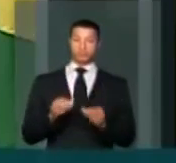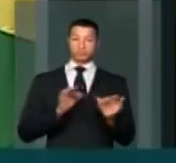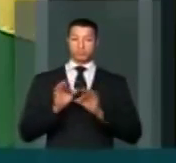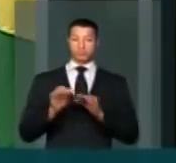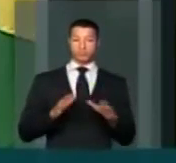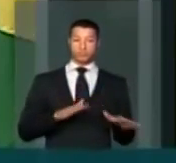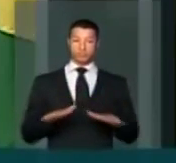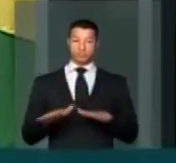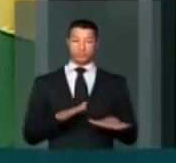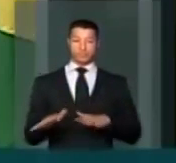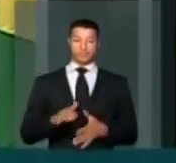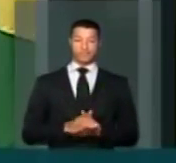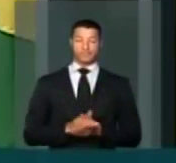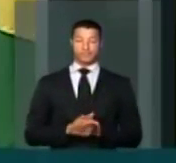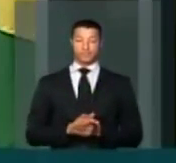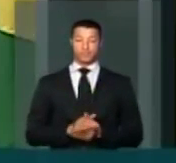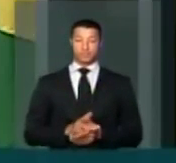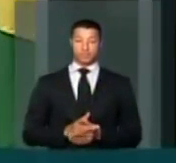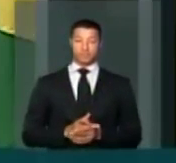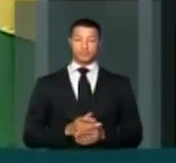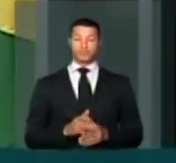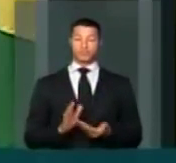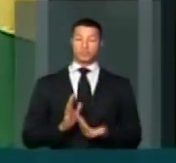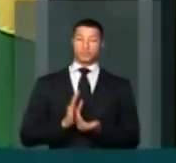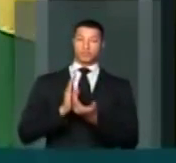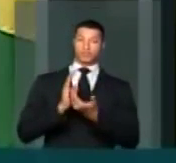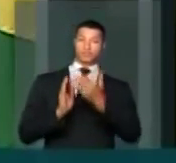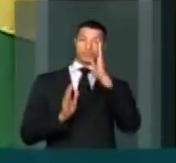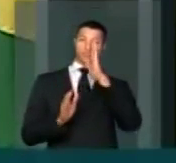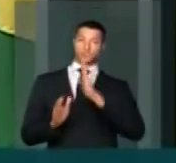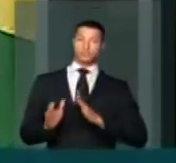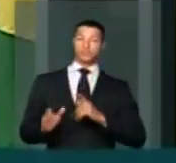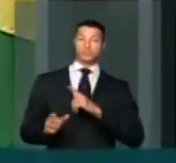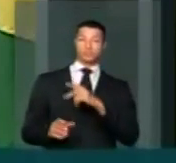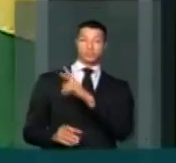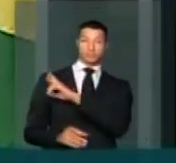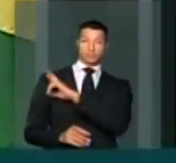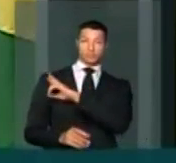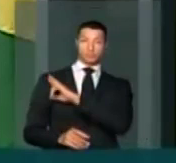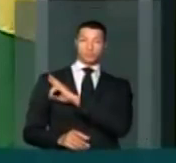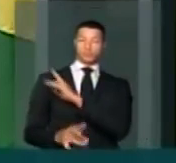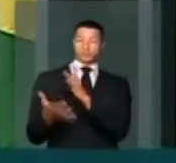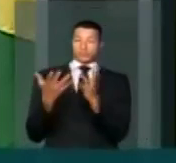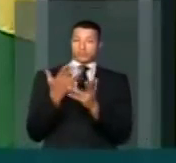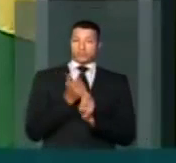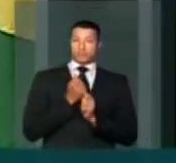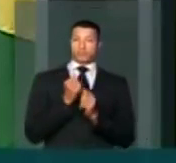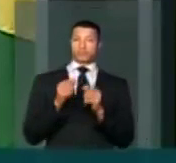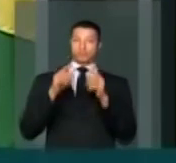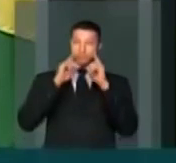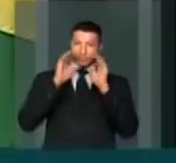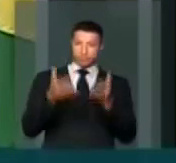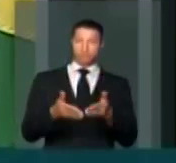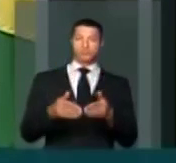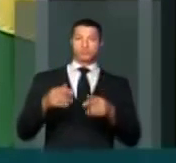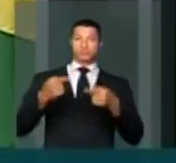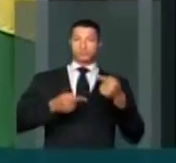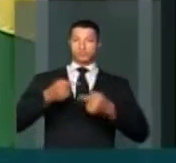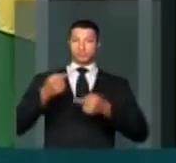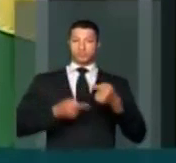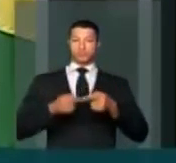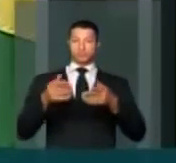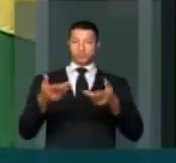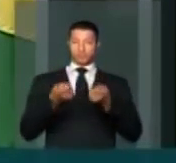de comportamento. Diante do que o Congresso Nacional tem a responsabilidade de assumir o comando da agenda política e